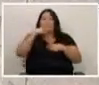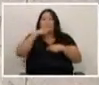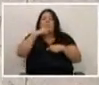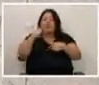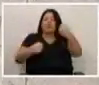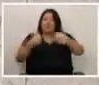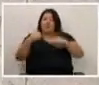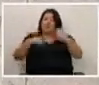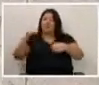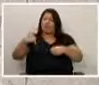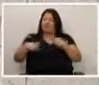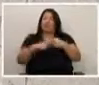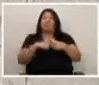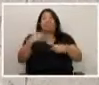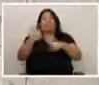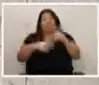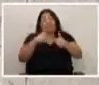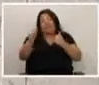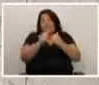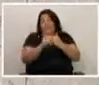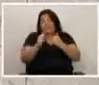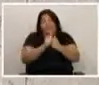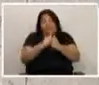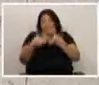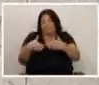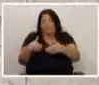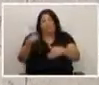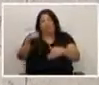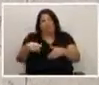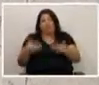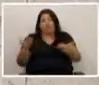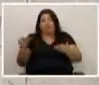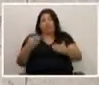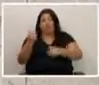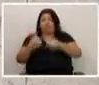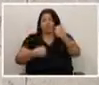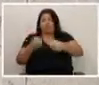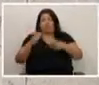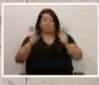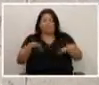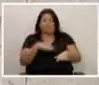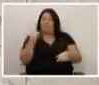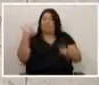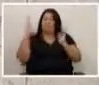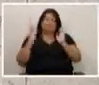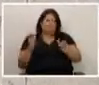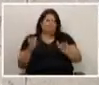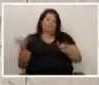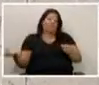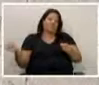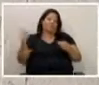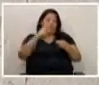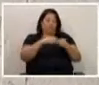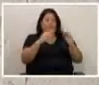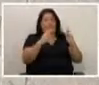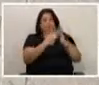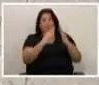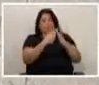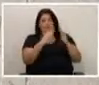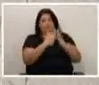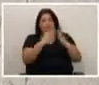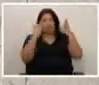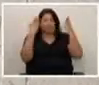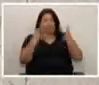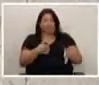aqui? Porque ela trabalha aqui perto e ela deixou o carro aqui hoje, ou seja, ela já estava morta nessa altura. Foi para a casa dos pais. Quando chegou